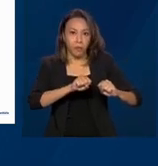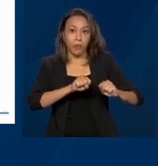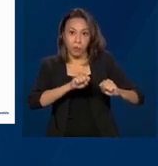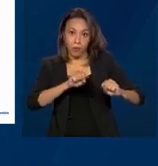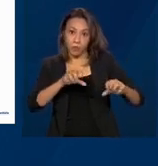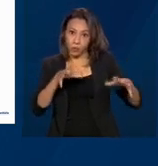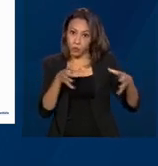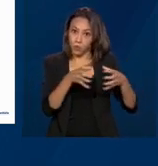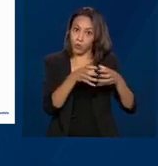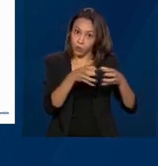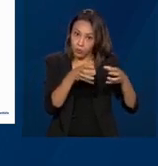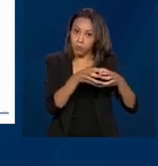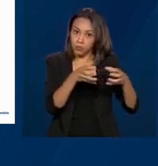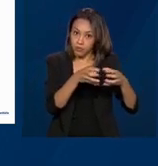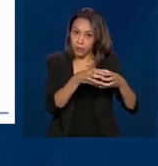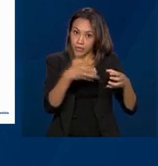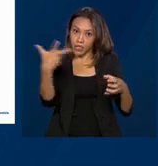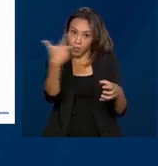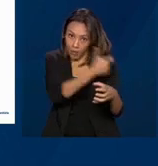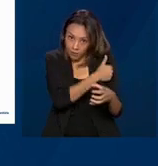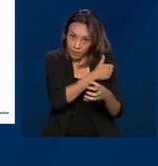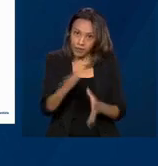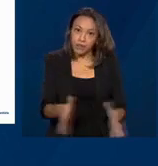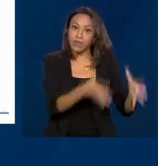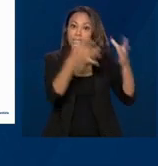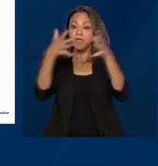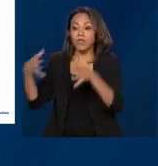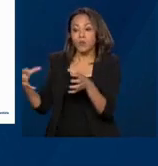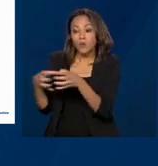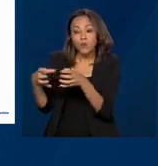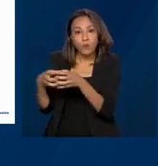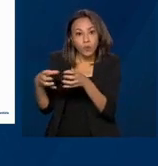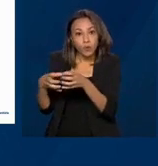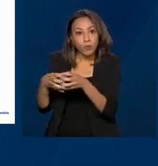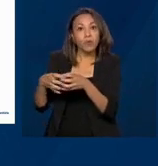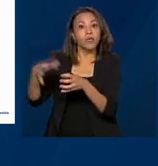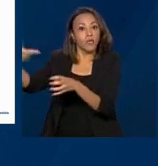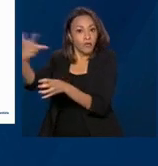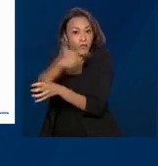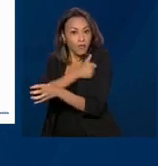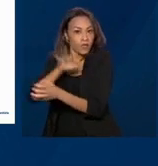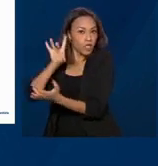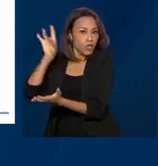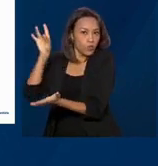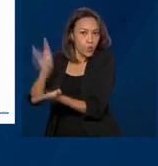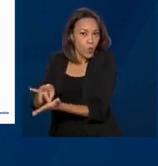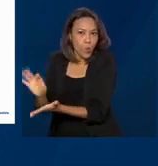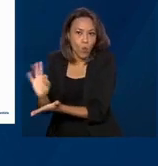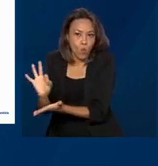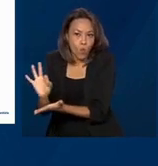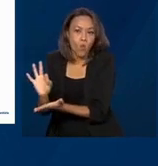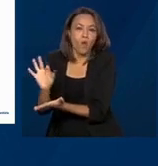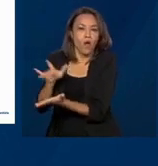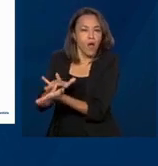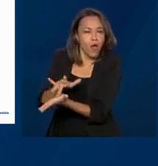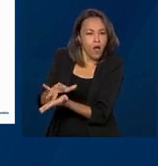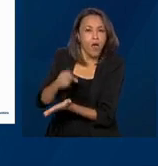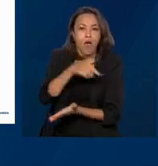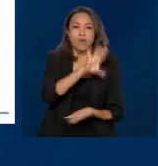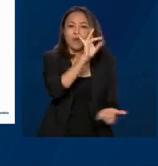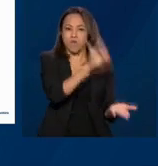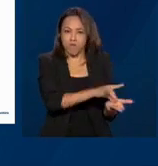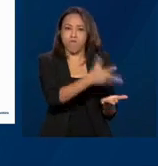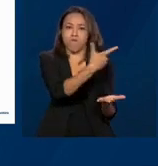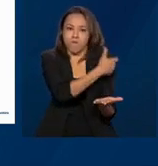grupo da vacina e no grupo placebo. A partir daí, a gente tem uma medida chamada eficácia da